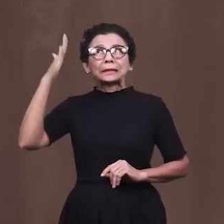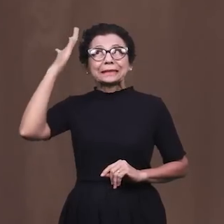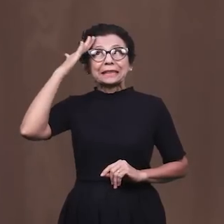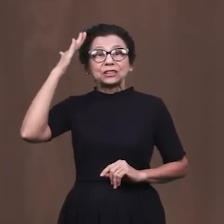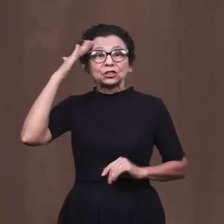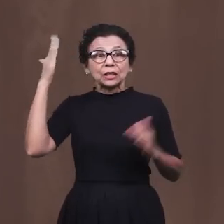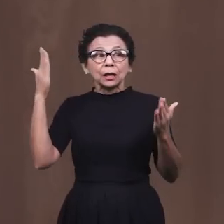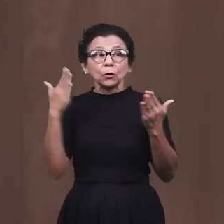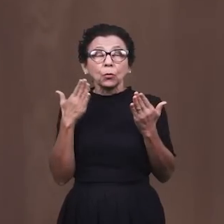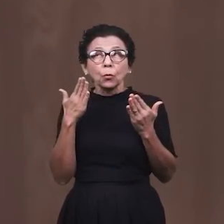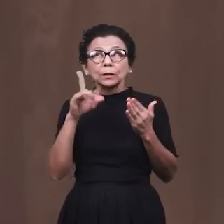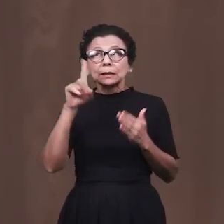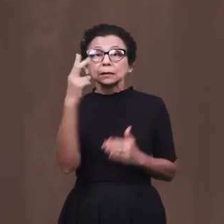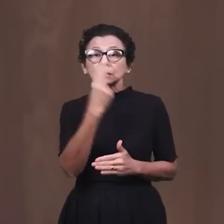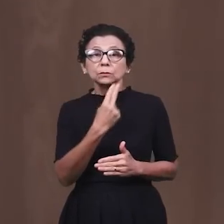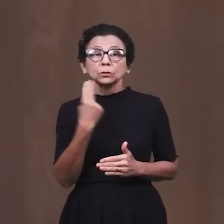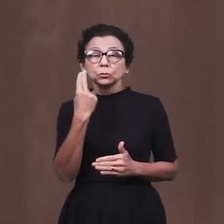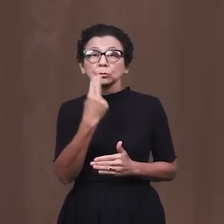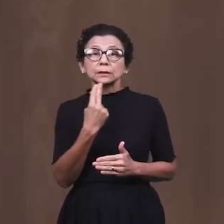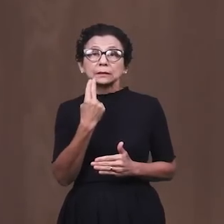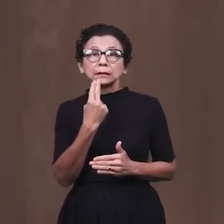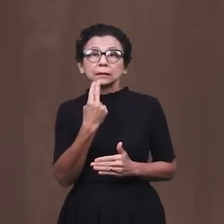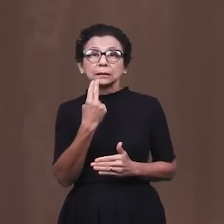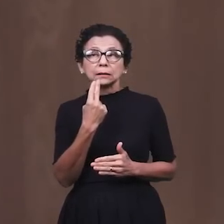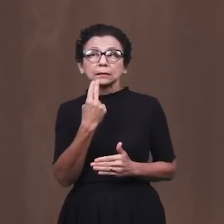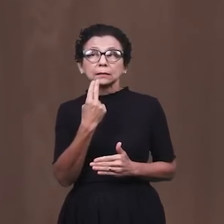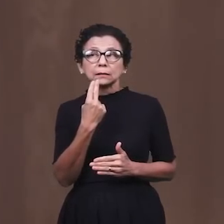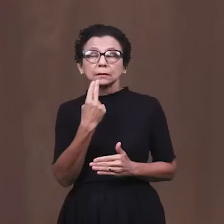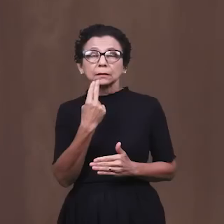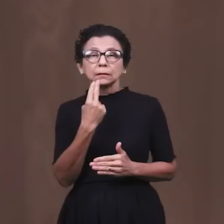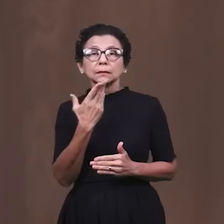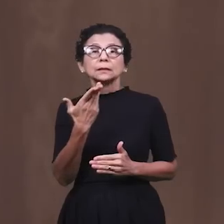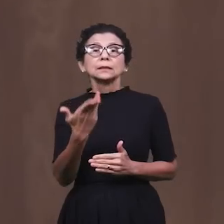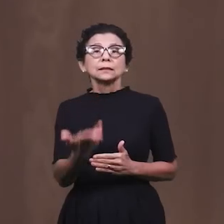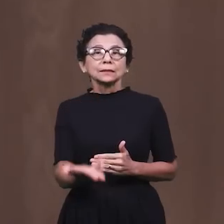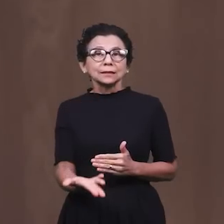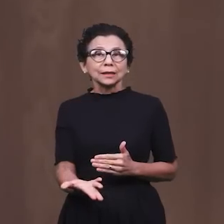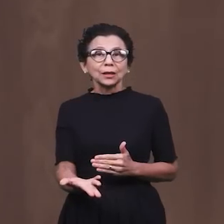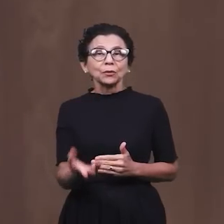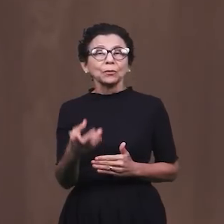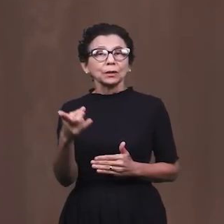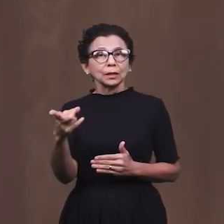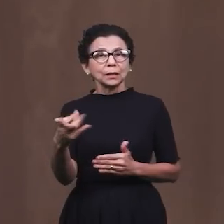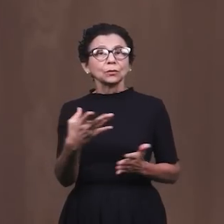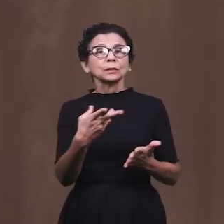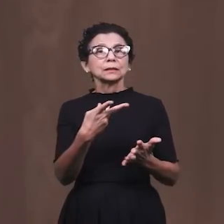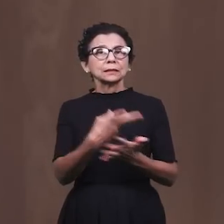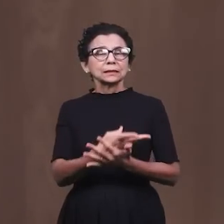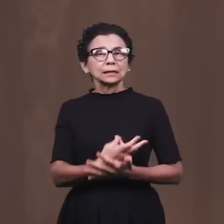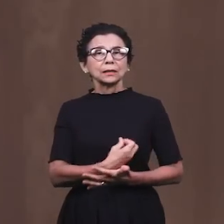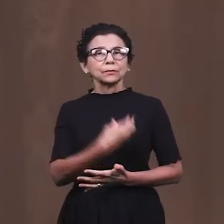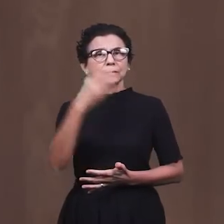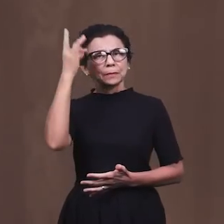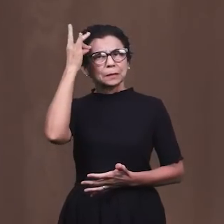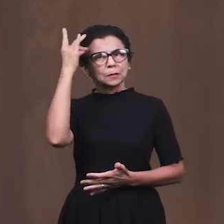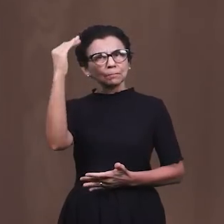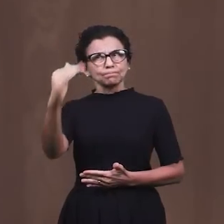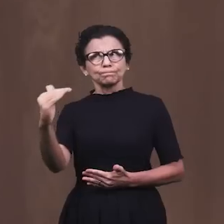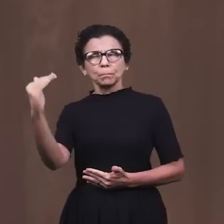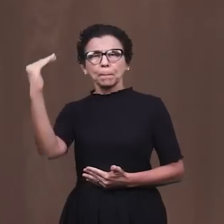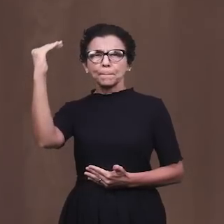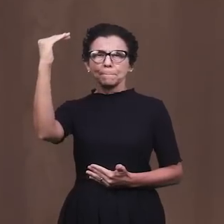agora eu entendi que Deus está falando pela minha boca. E aí, o que vai acontecer? Ele vai ser mais edificado, ele vai ser